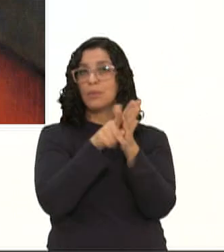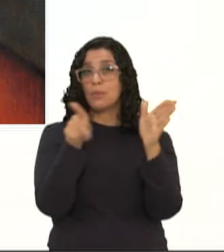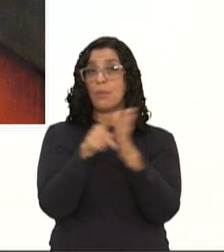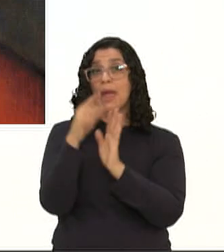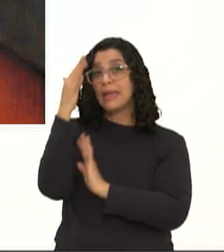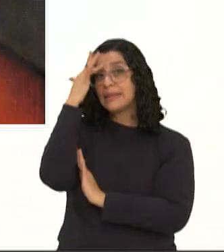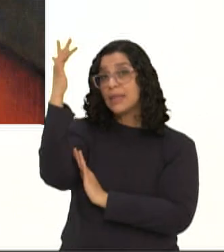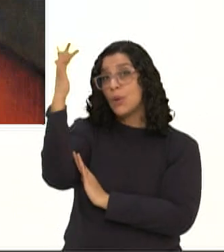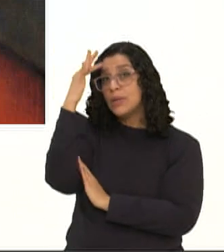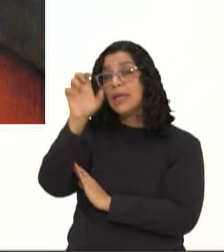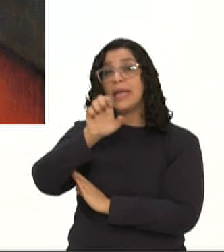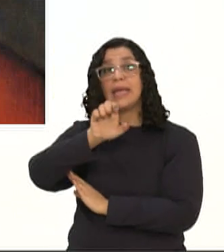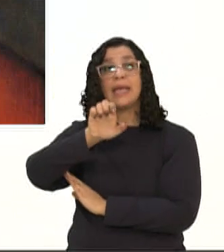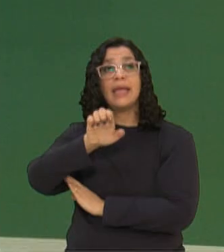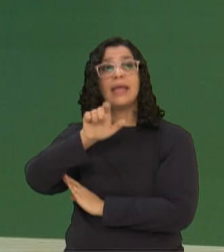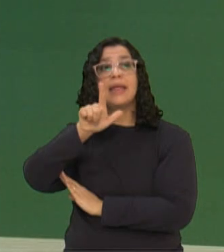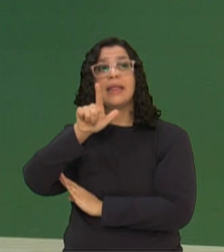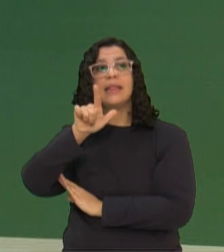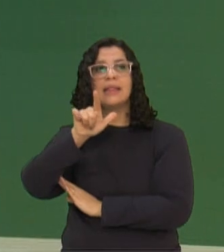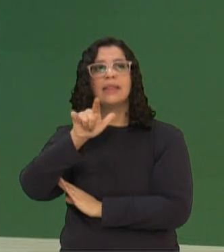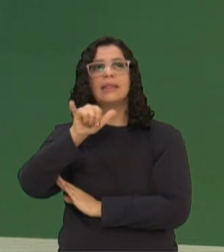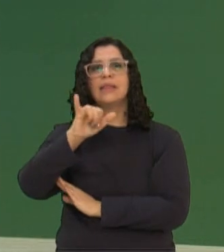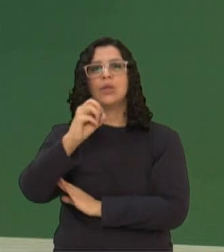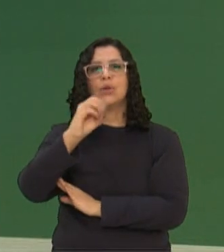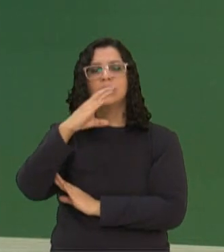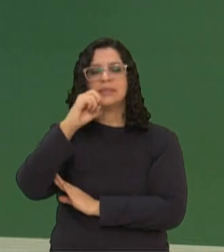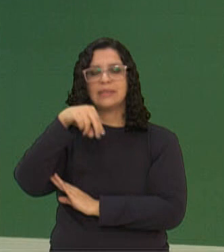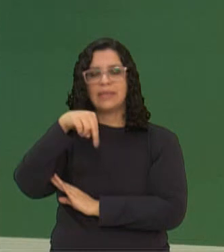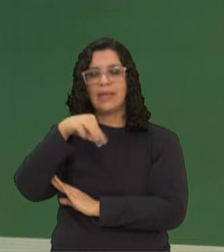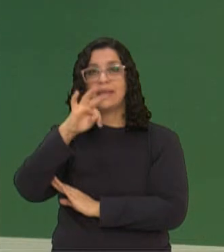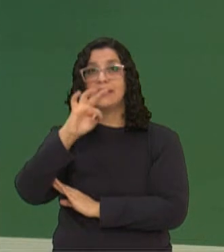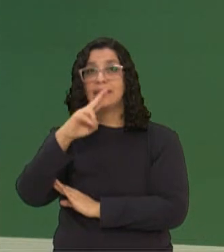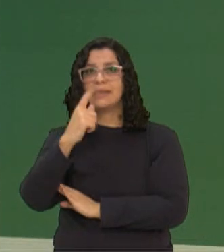teoria heliocêntrica. Isso é, a teoria de que todos os